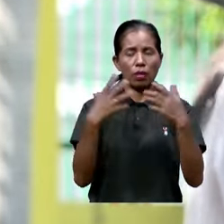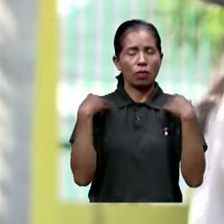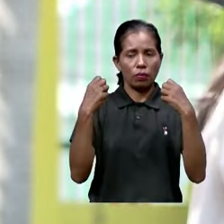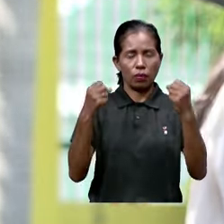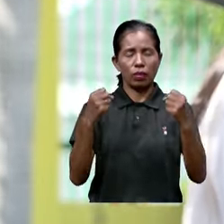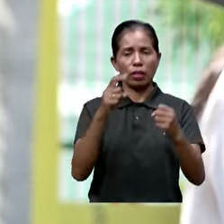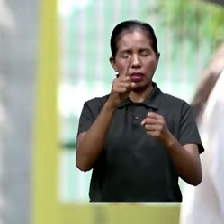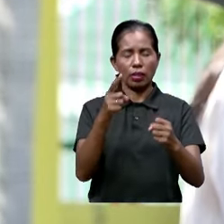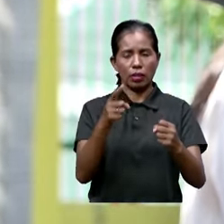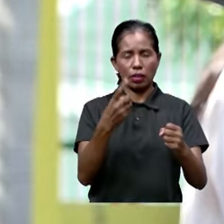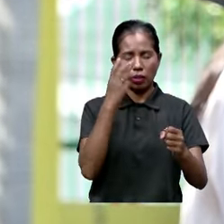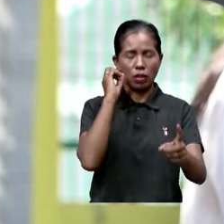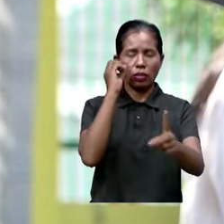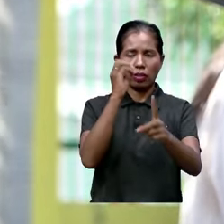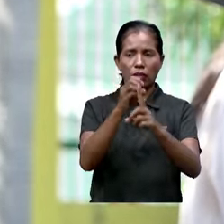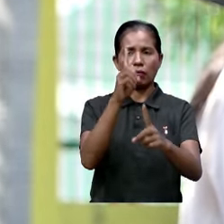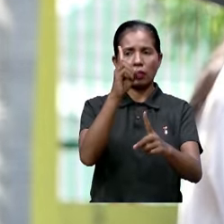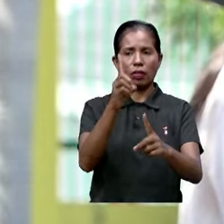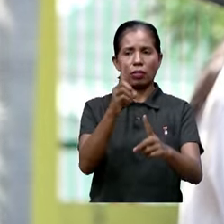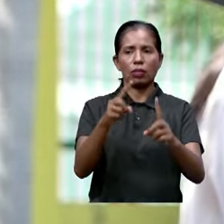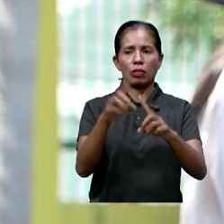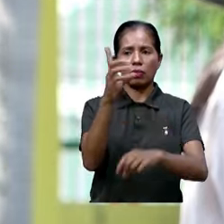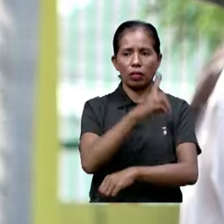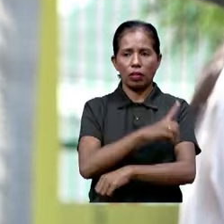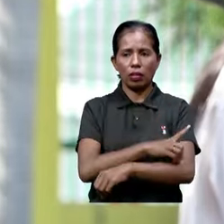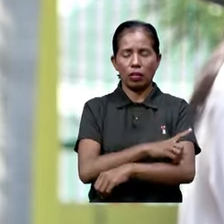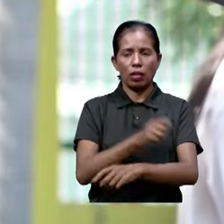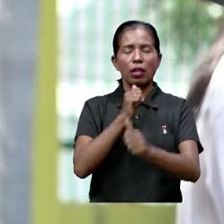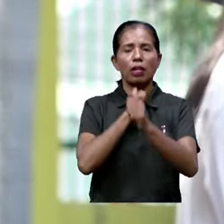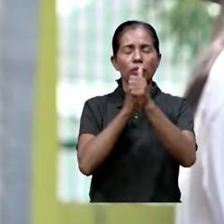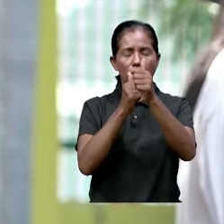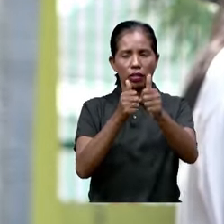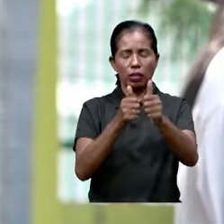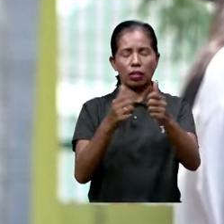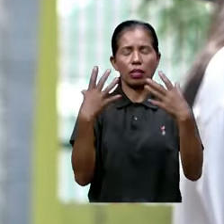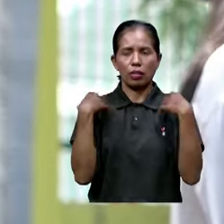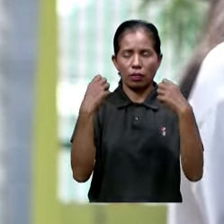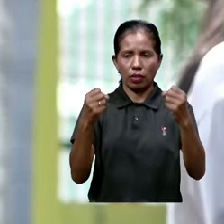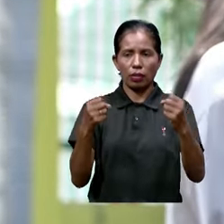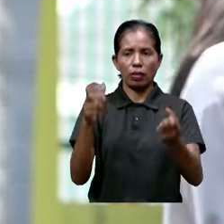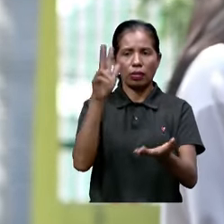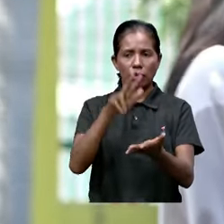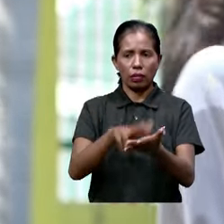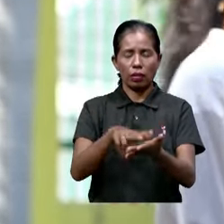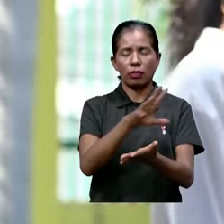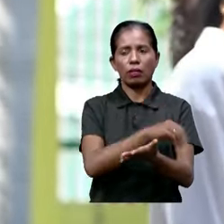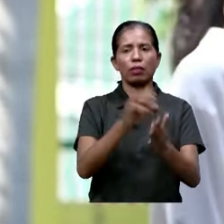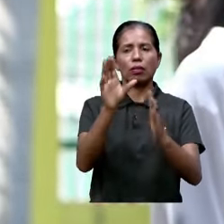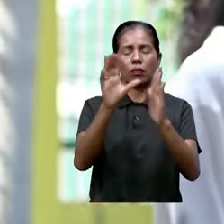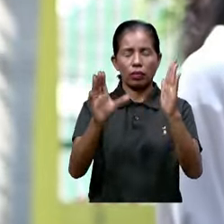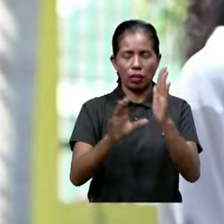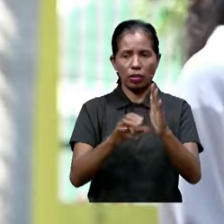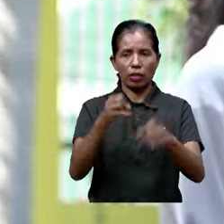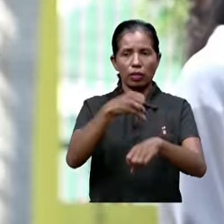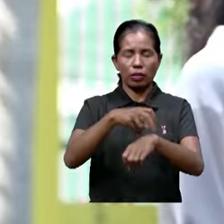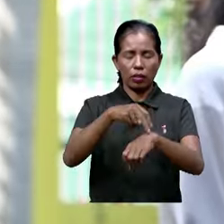tania objetivo ida mako hilorong advokasi ne sai forte ratifikasan komensan